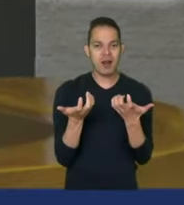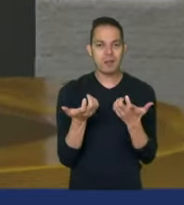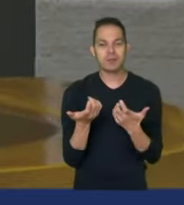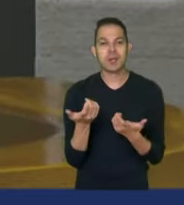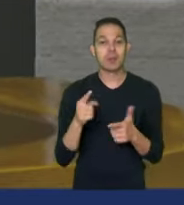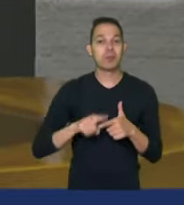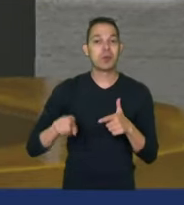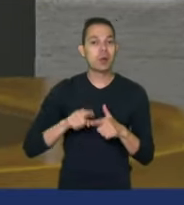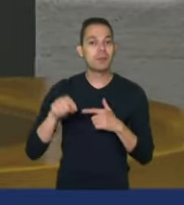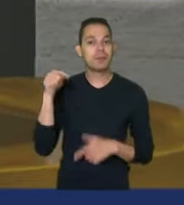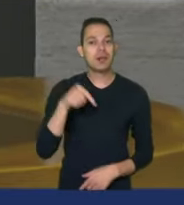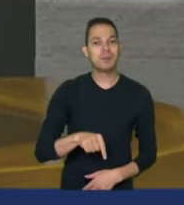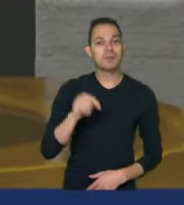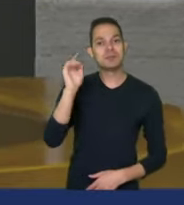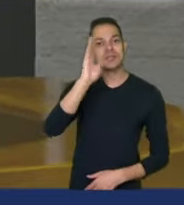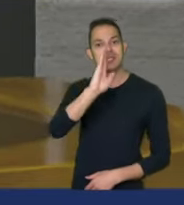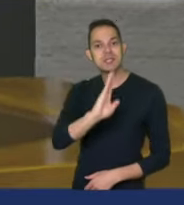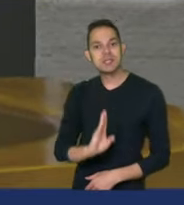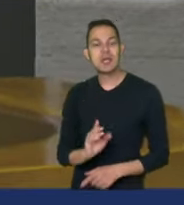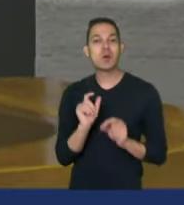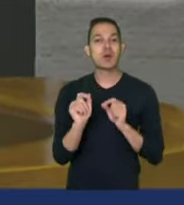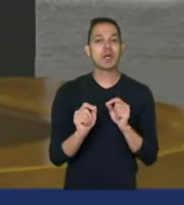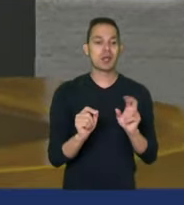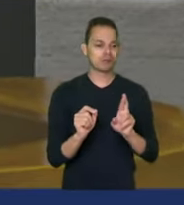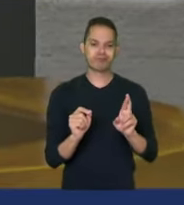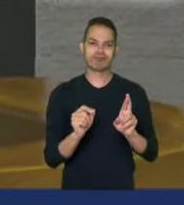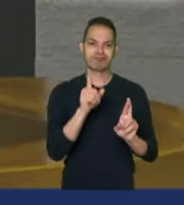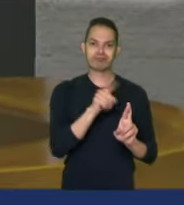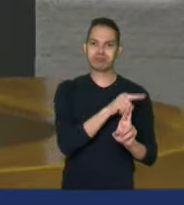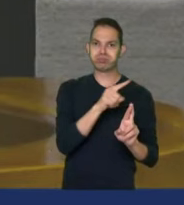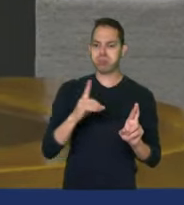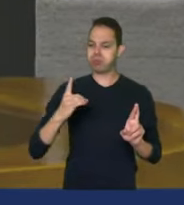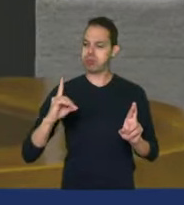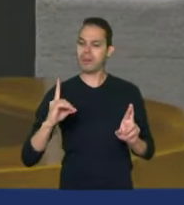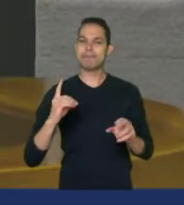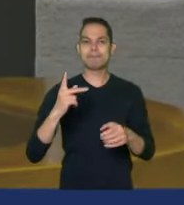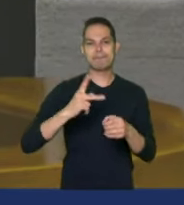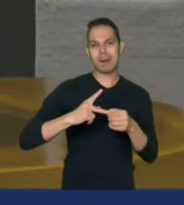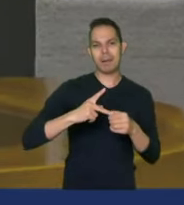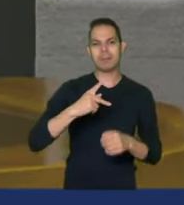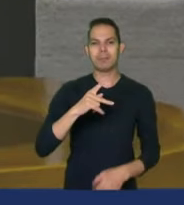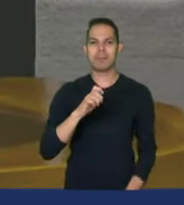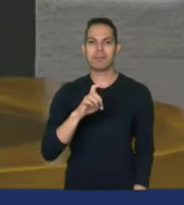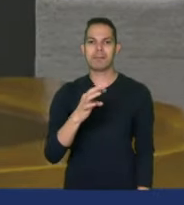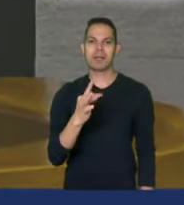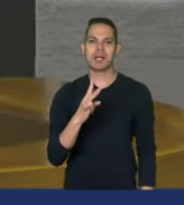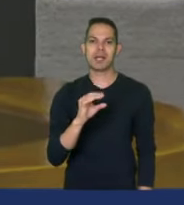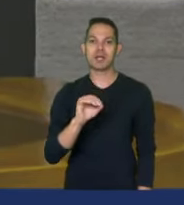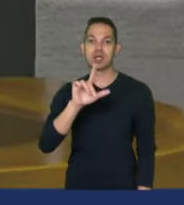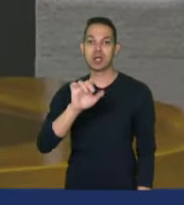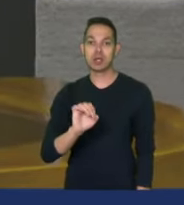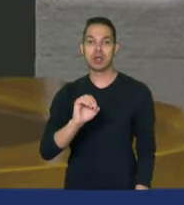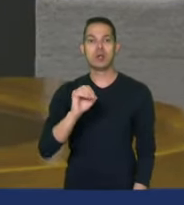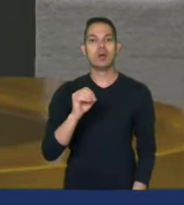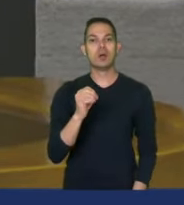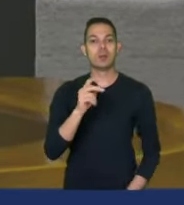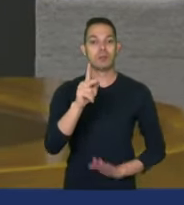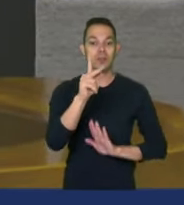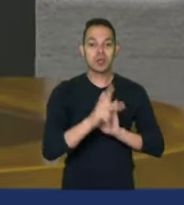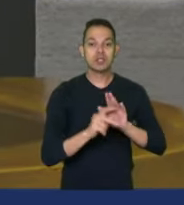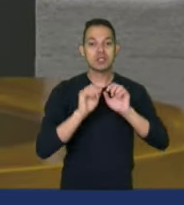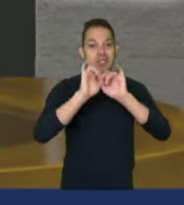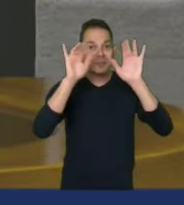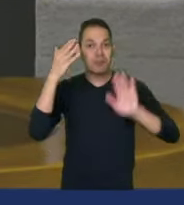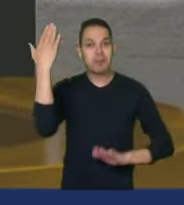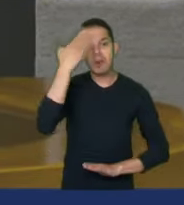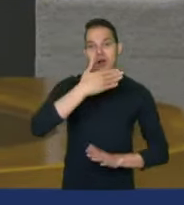do país é a dolarização dos derivados de petróleo. E nosso projeto Transparência quer provar, só para concluir, Zé Neto, eu